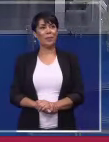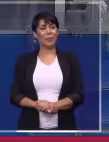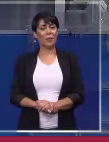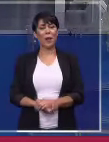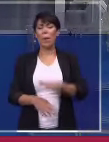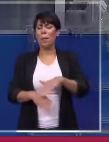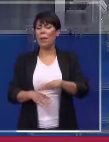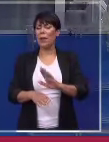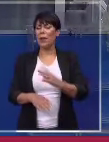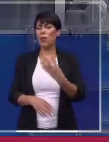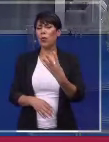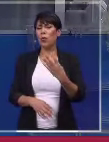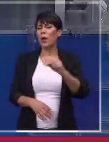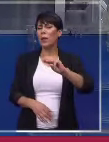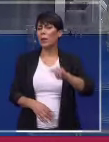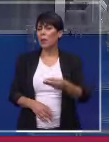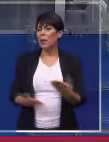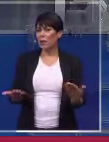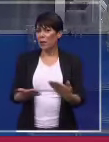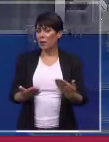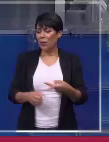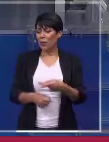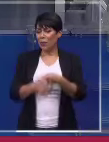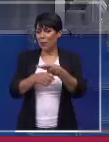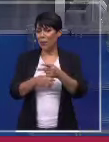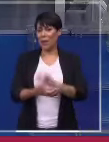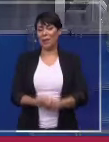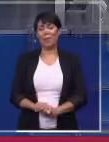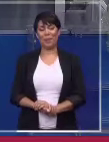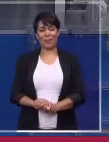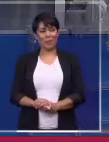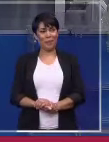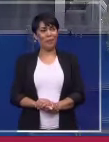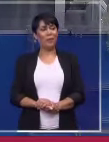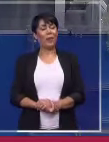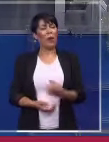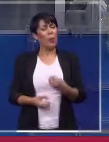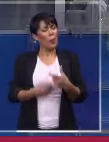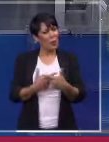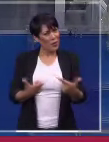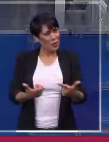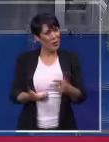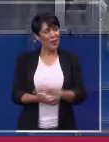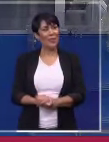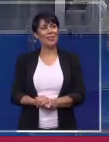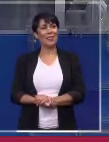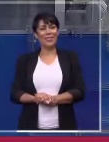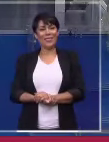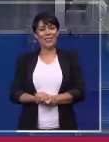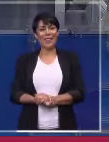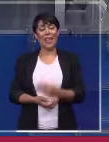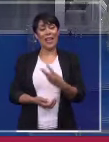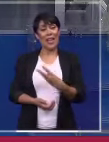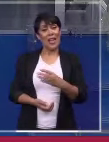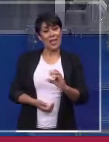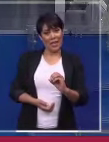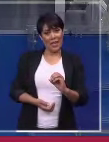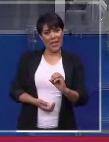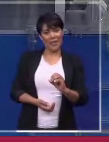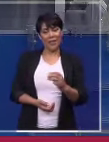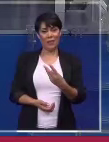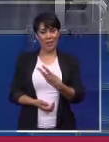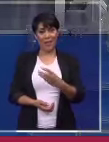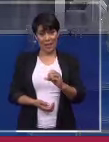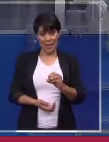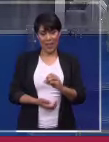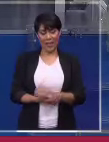de 4 milhões em prêmios no primeiro sorteio da Dupla Sena. Boa sorte. Bola branca, número 30. Branca,